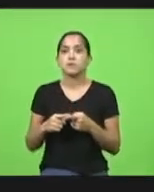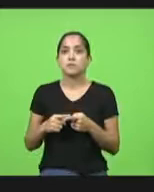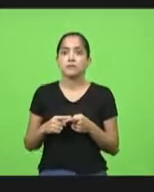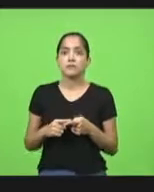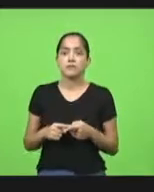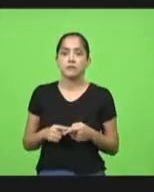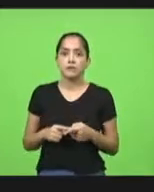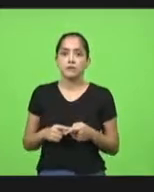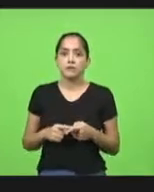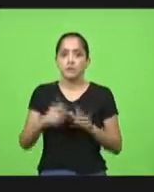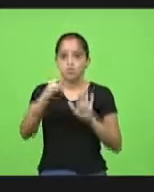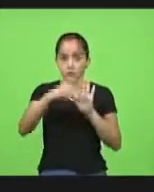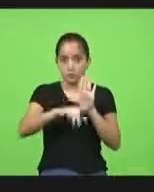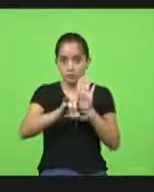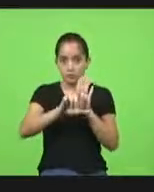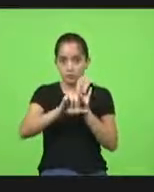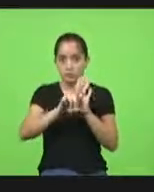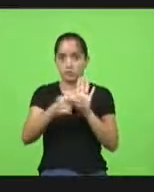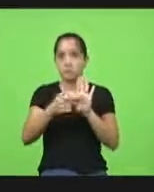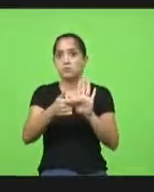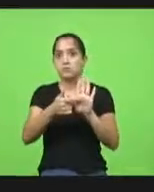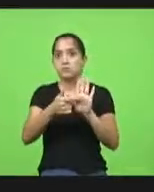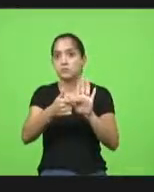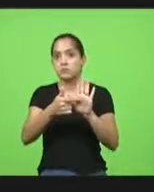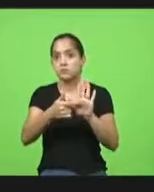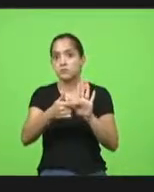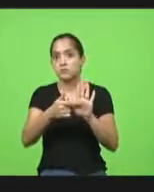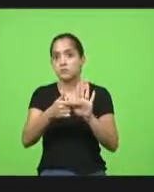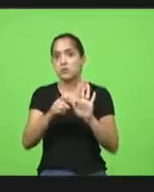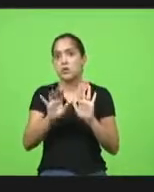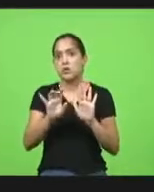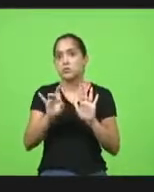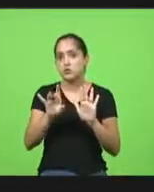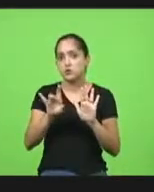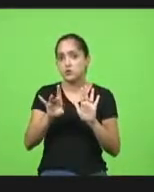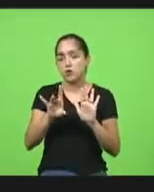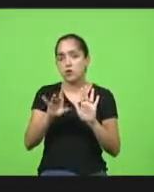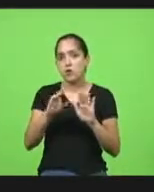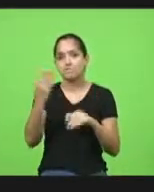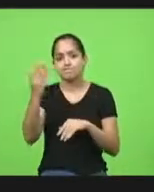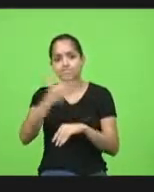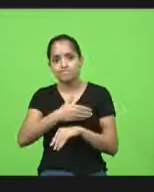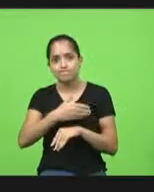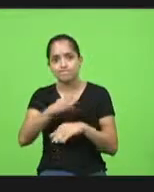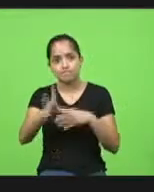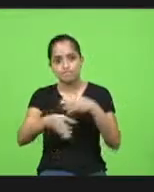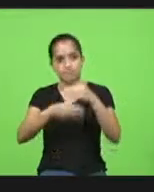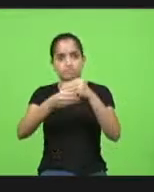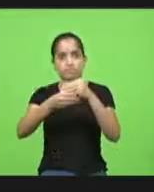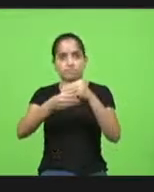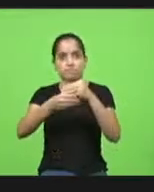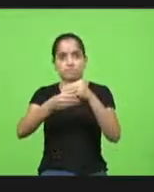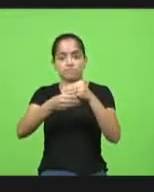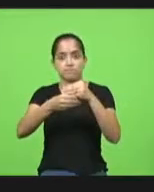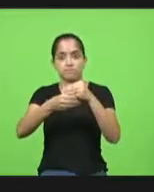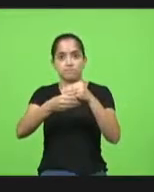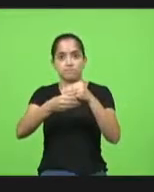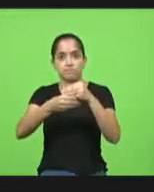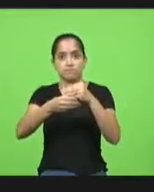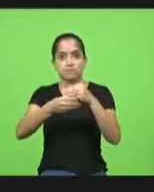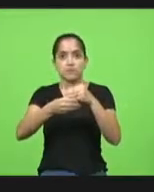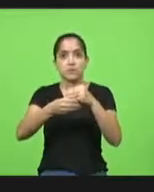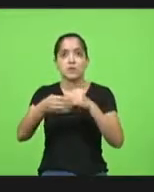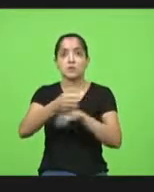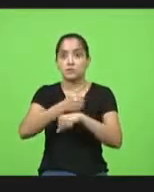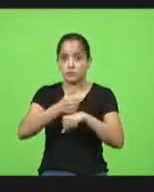o projeto ele se apresenta como uma forma simplesmente de validar um aditivo que os profissionais de saúde